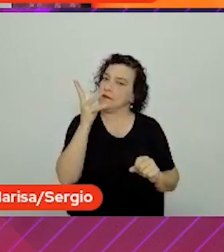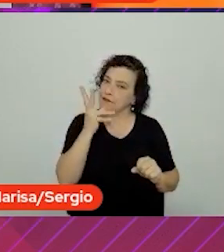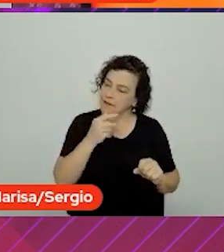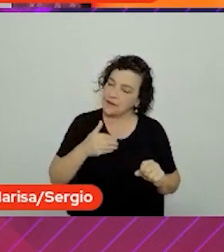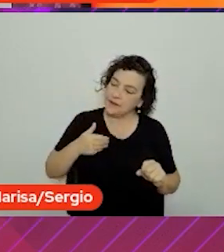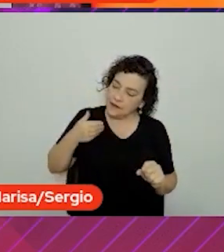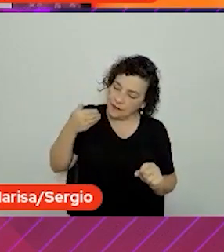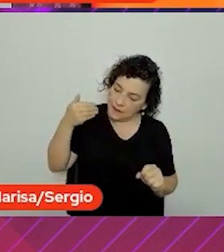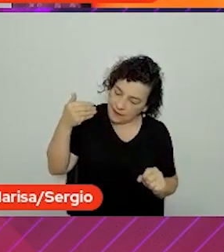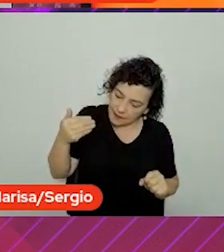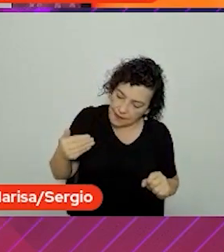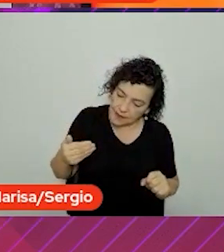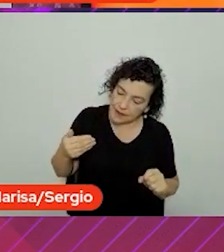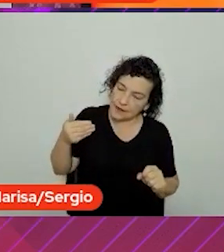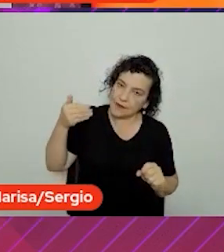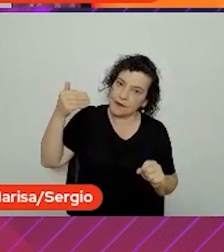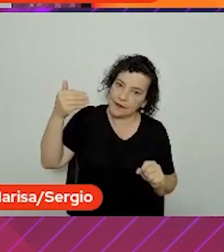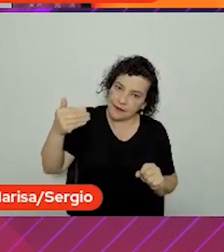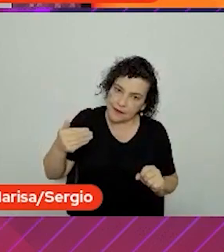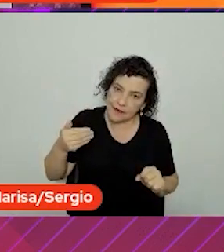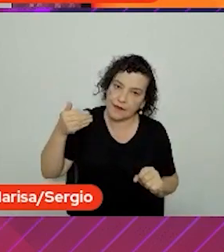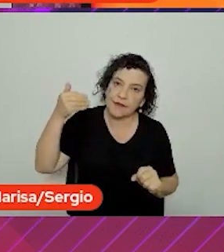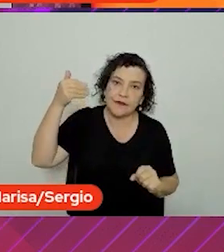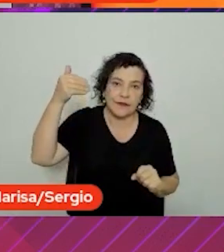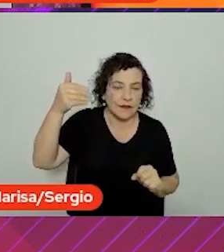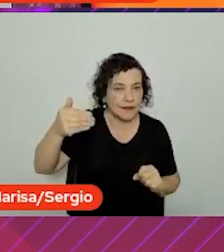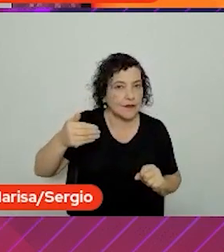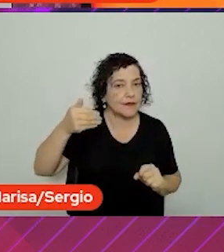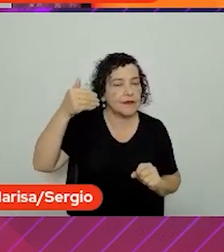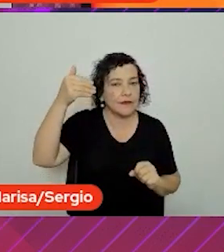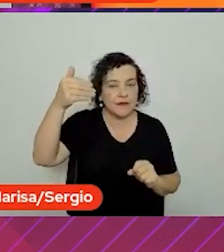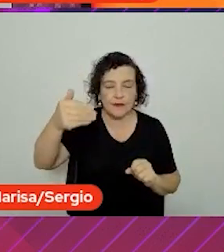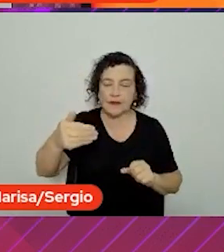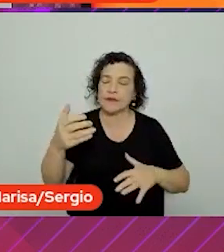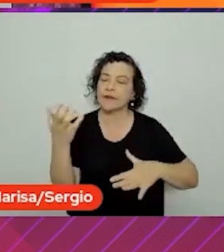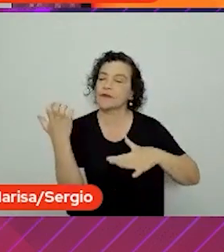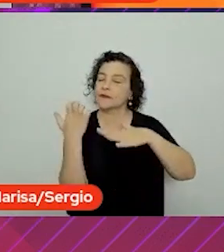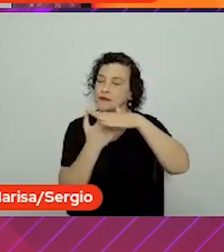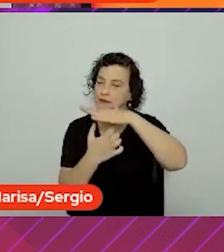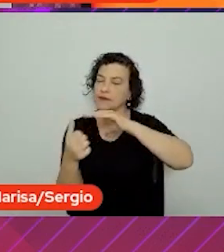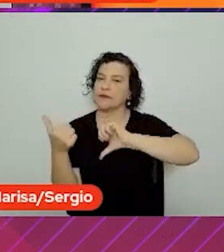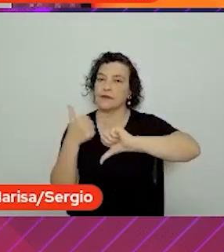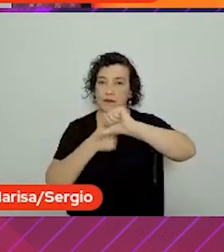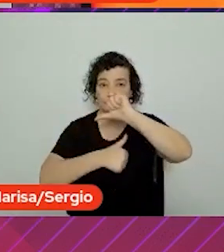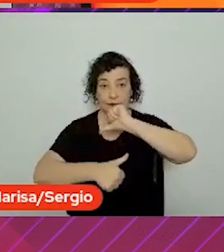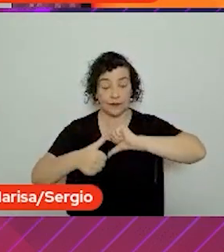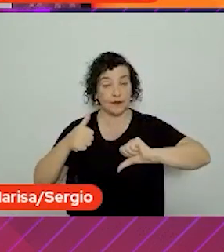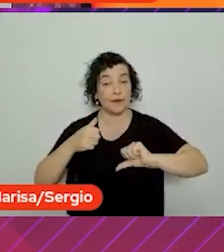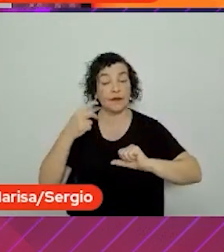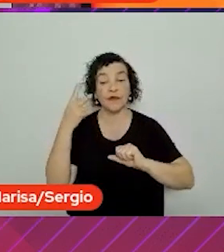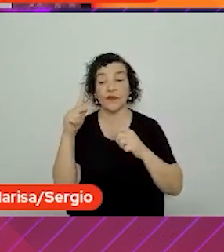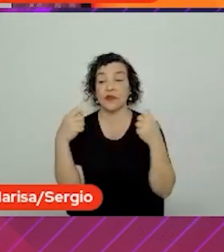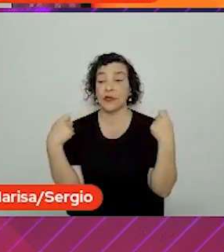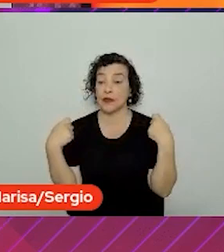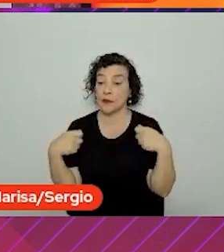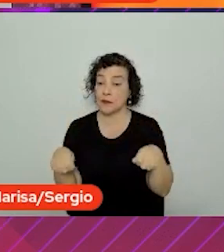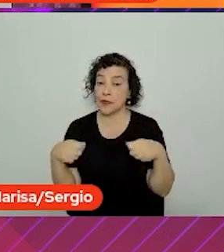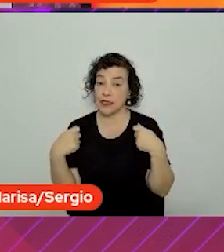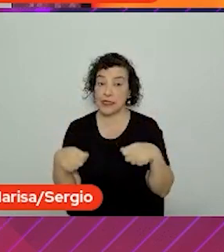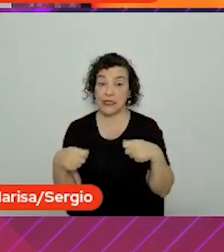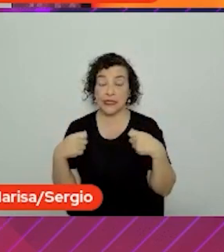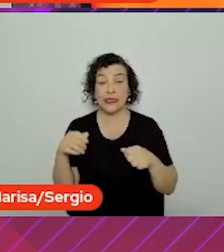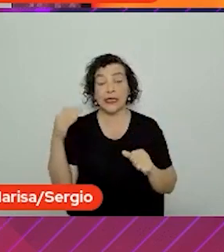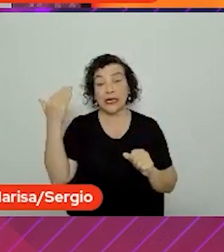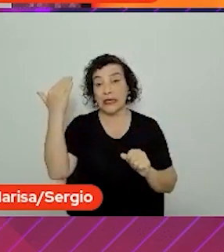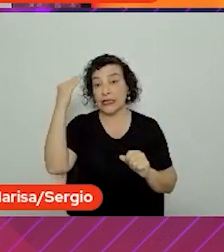que ser feito de maneira evolucionária, não revolucionária. Então você vai ter que pegar e entender contexto, você vai ter